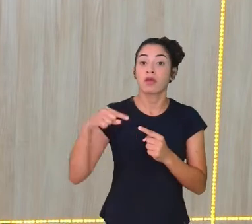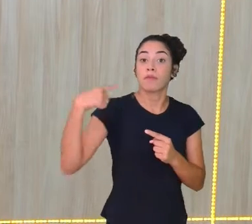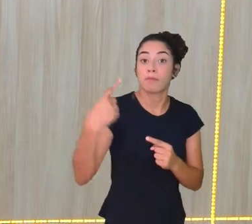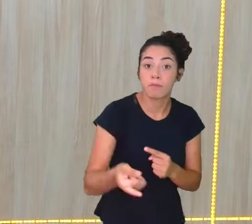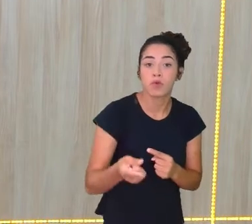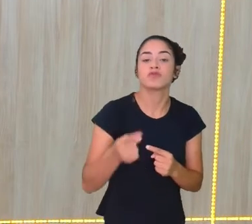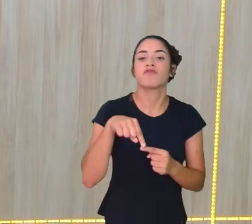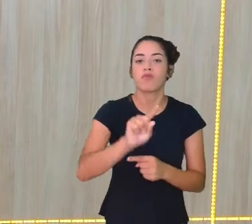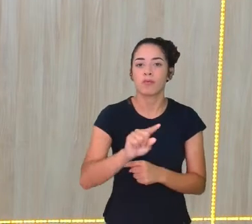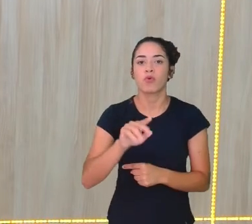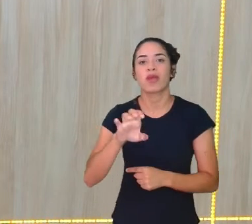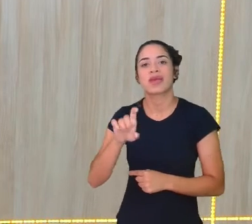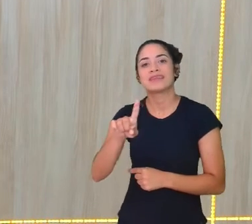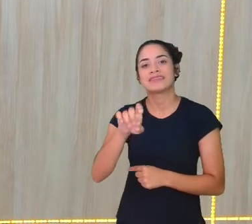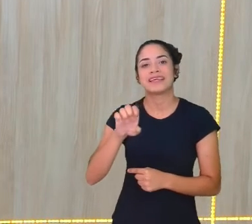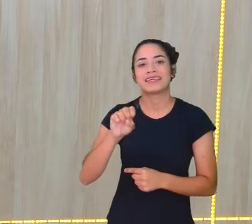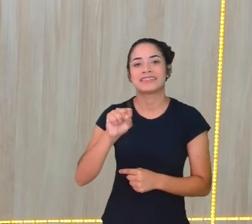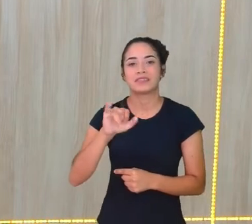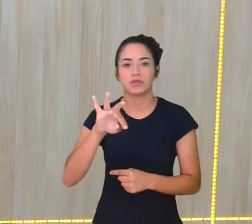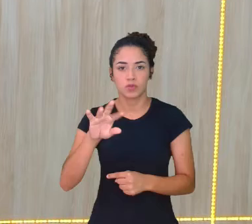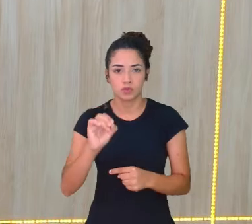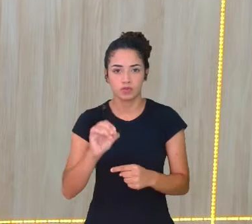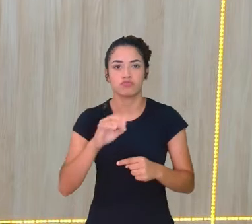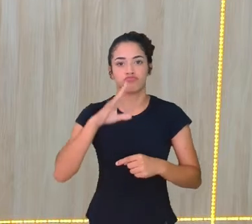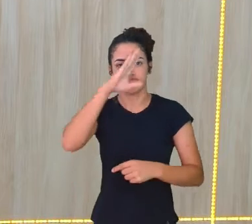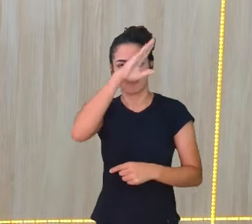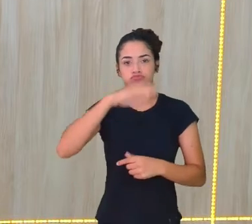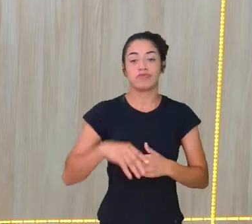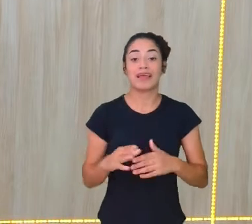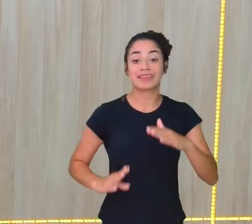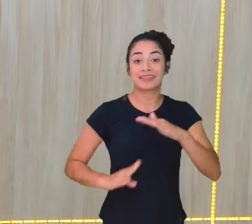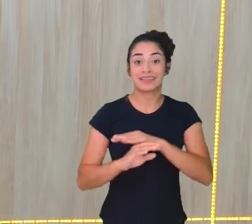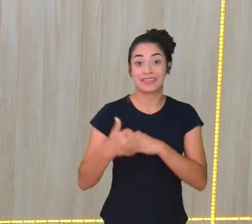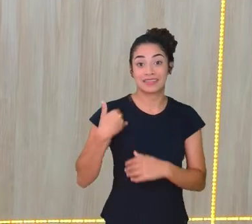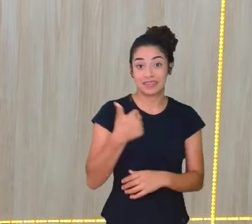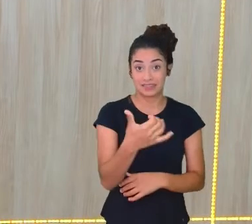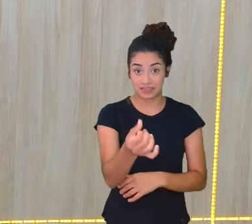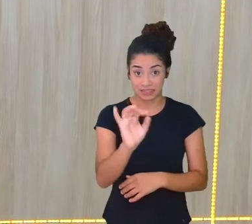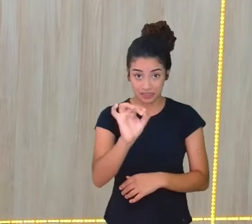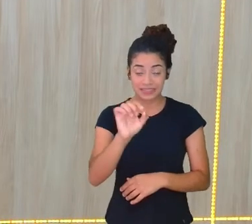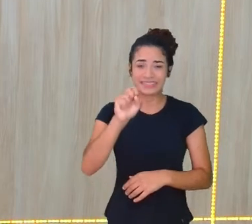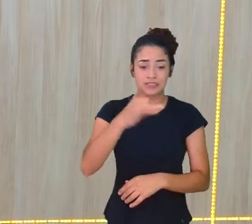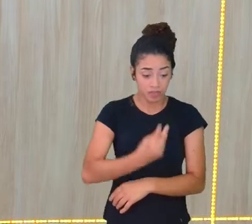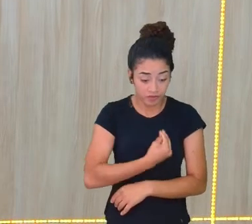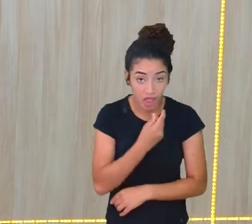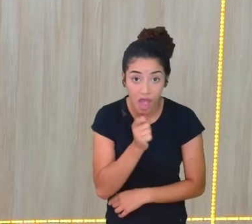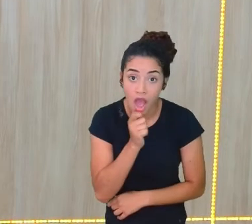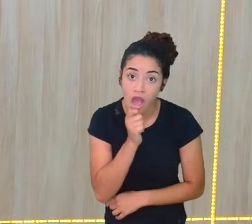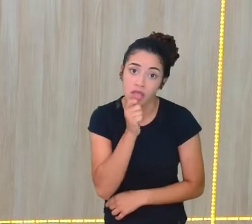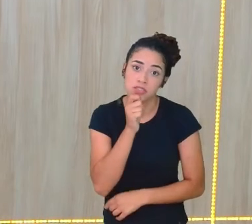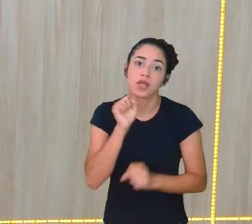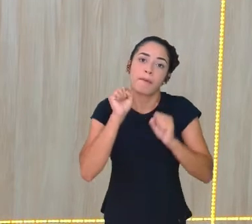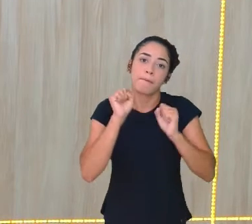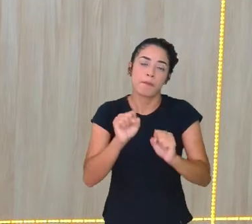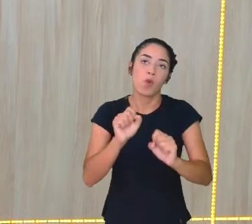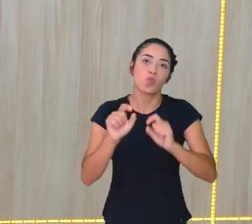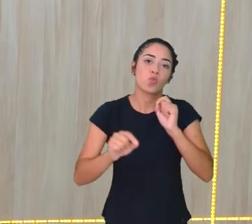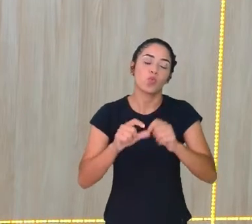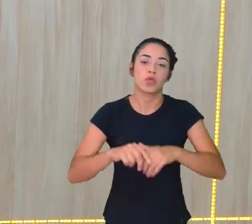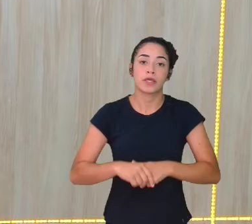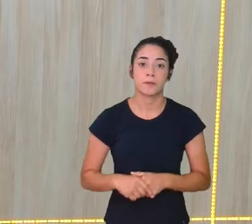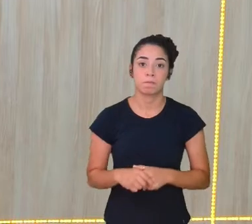serviam no exército até os 60 anos, onde, caso ainda estivessem vivos, poderiam compor